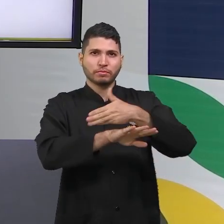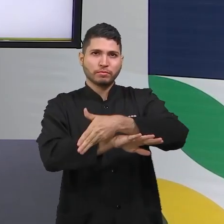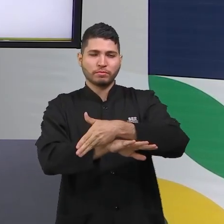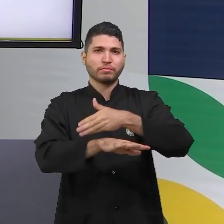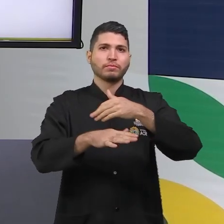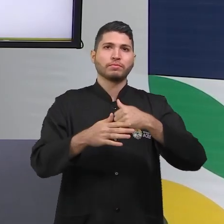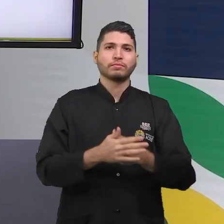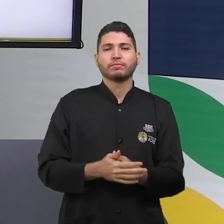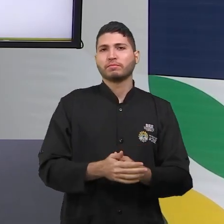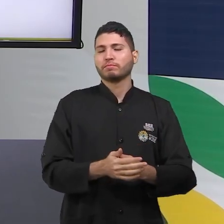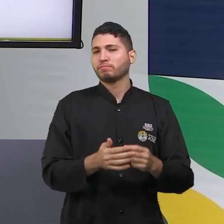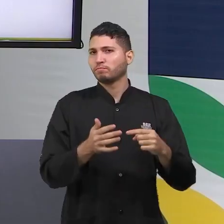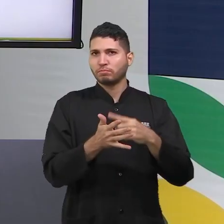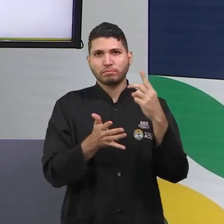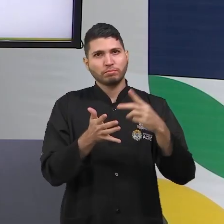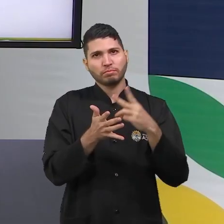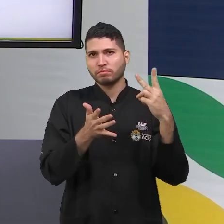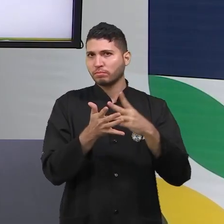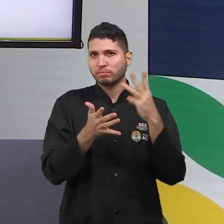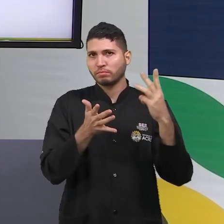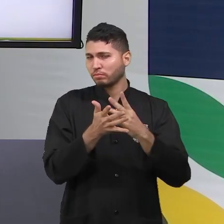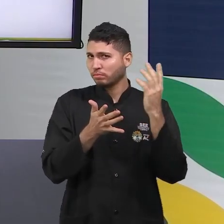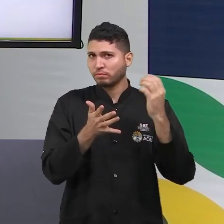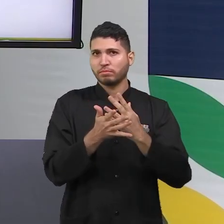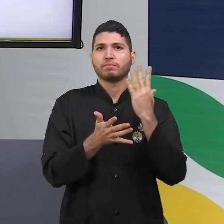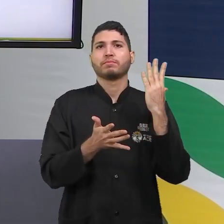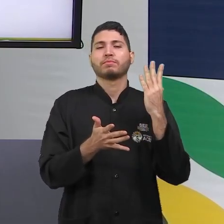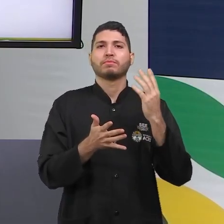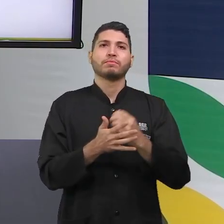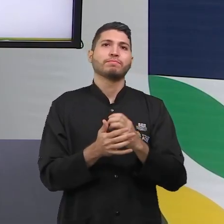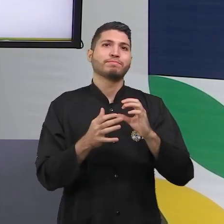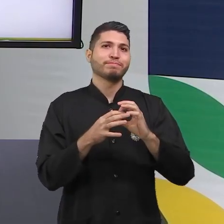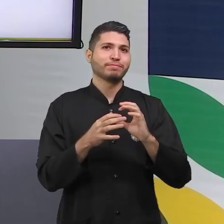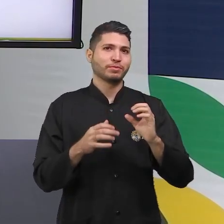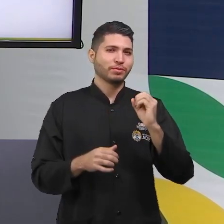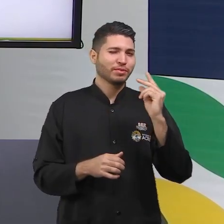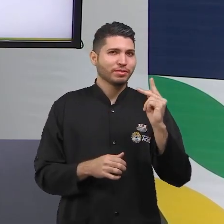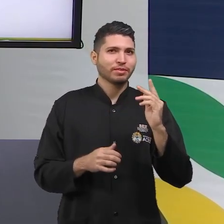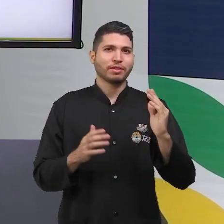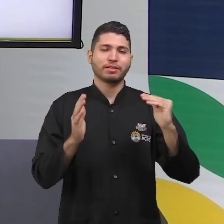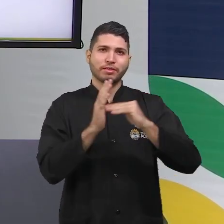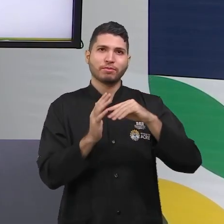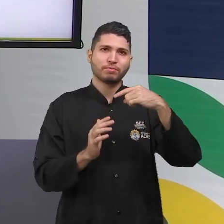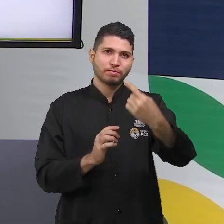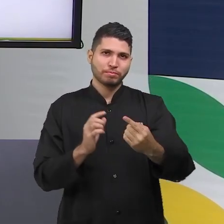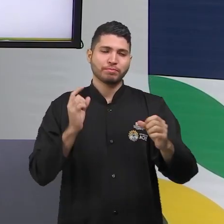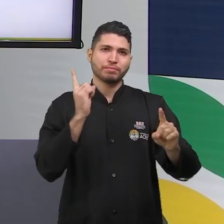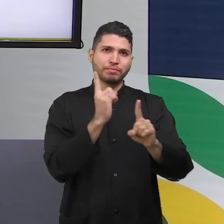plataforma para retomar o conteúdo. Muito obrigado e até o próximo encontro.